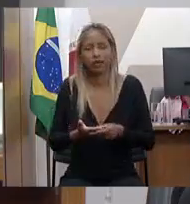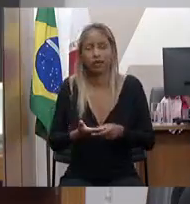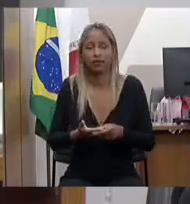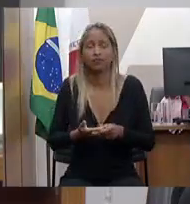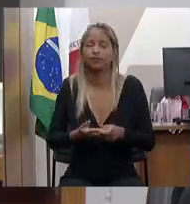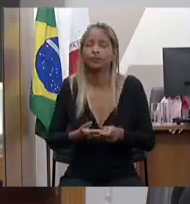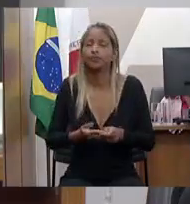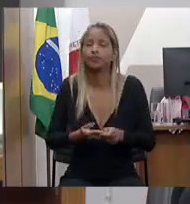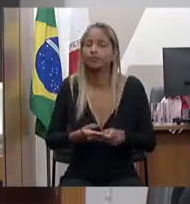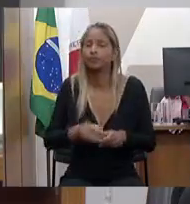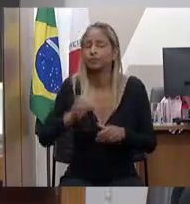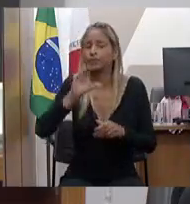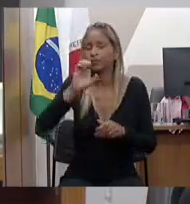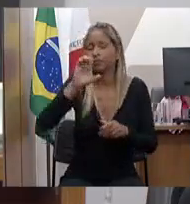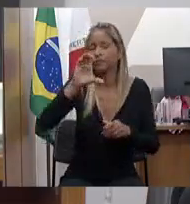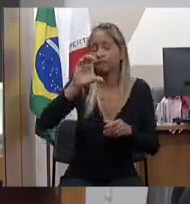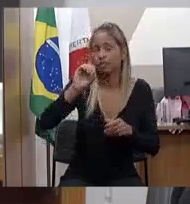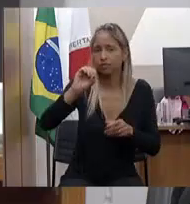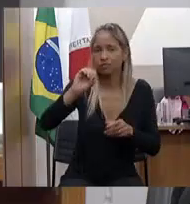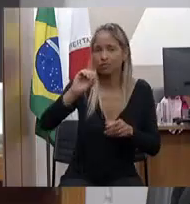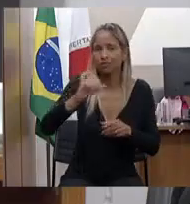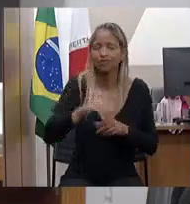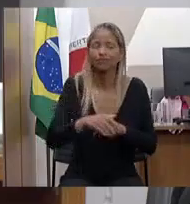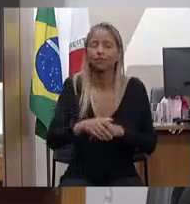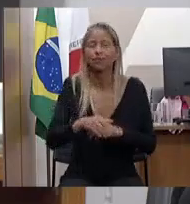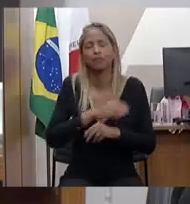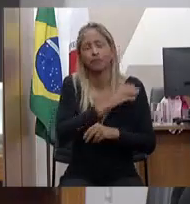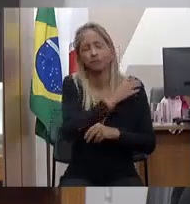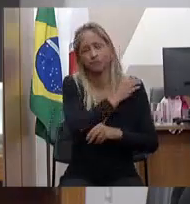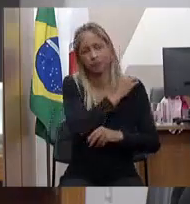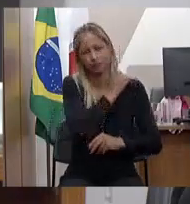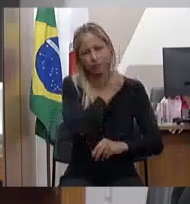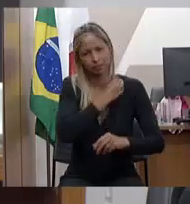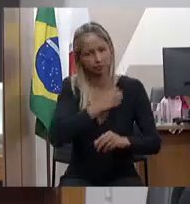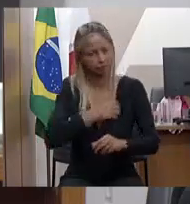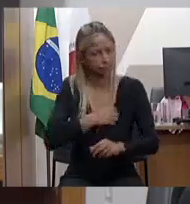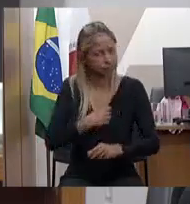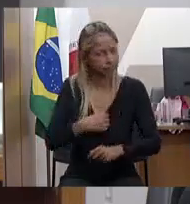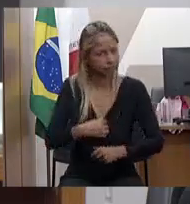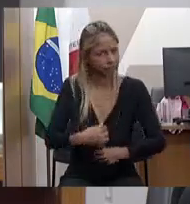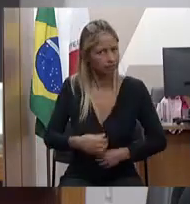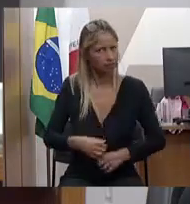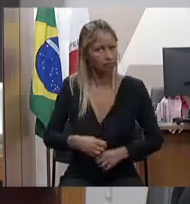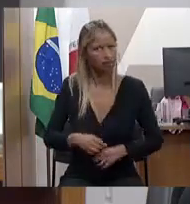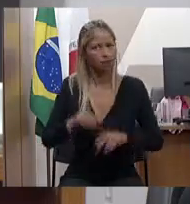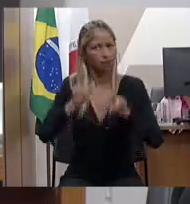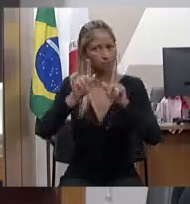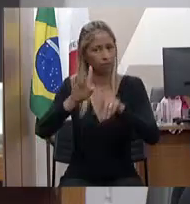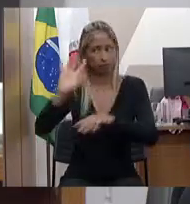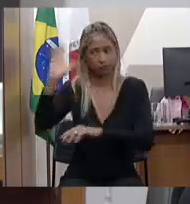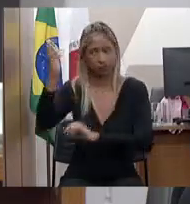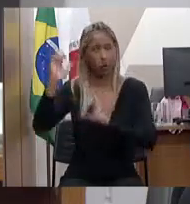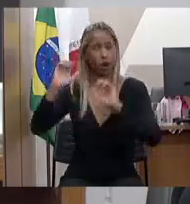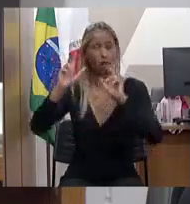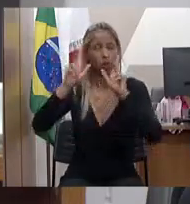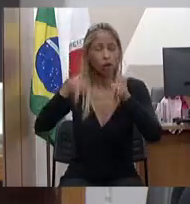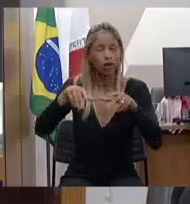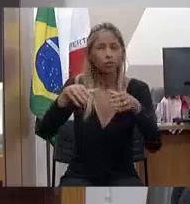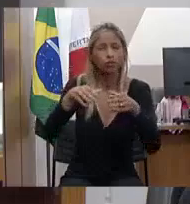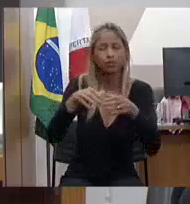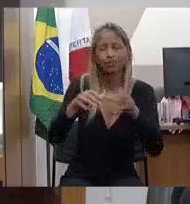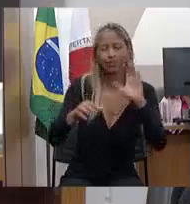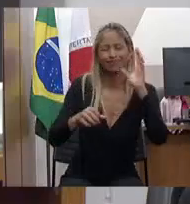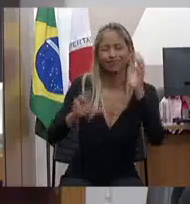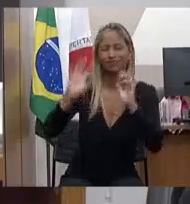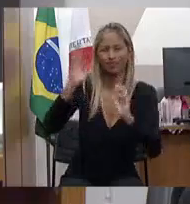muito de ecossídio né que aquele aquele homicídio vamos dizer para as questões ambientais no trabalho tem um